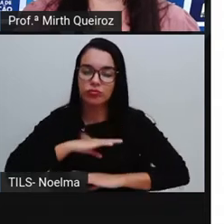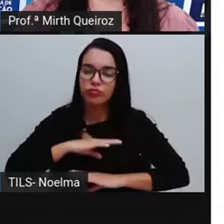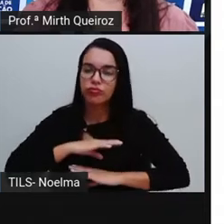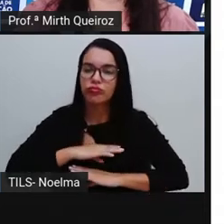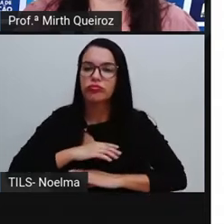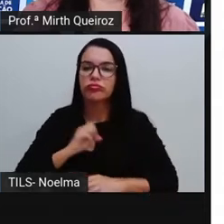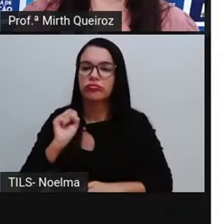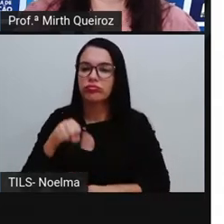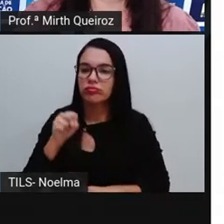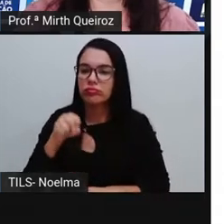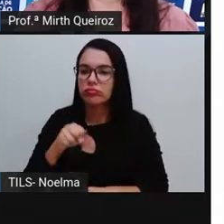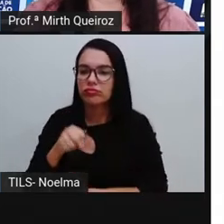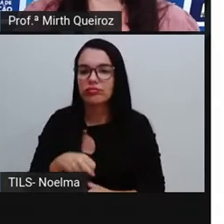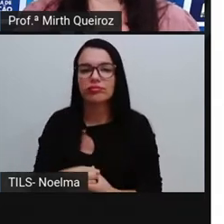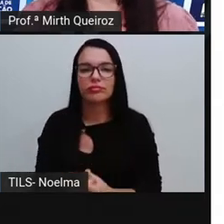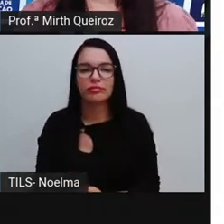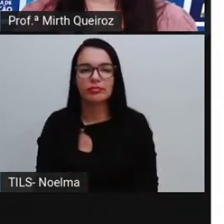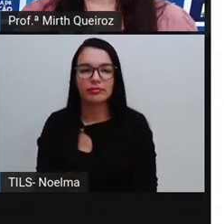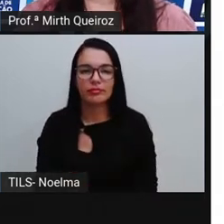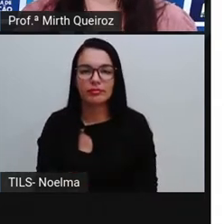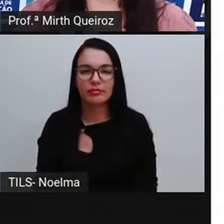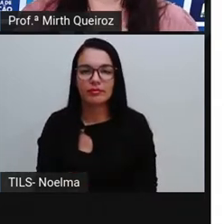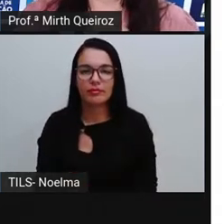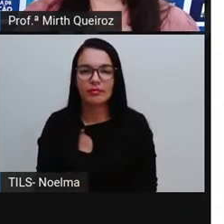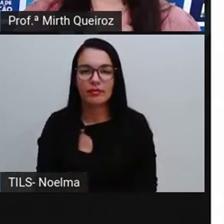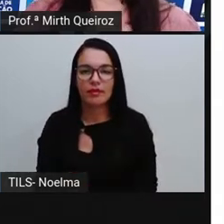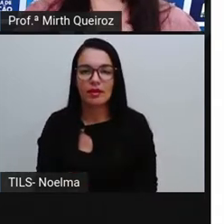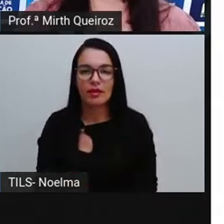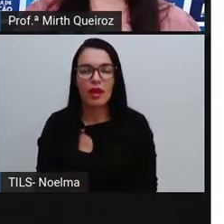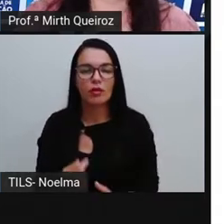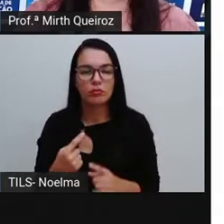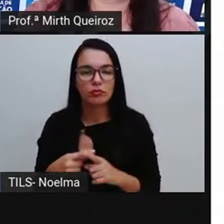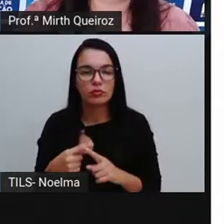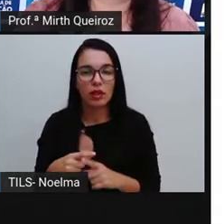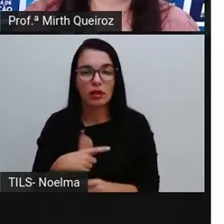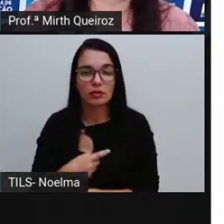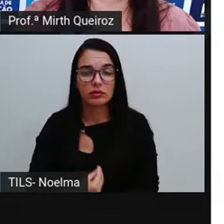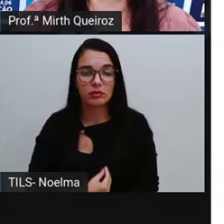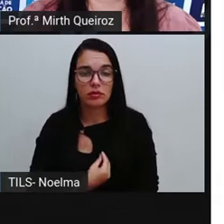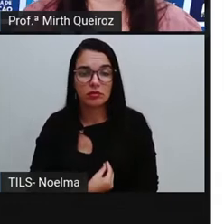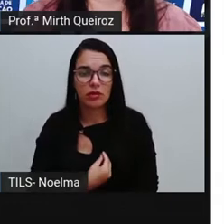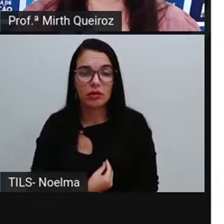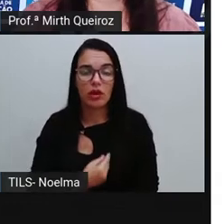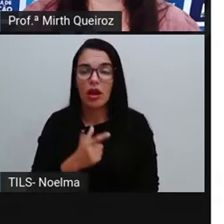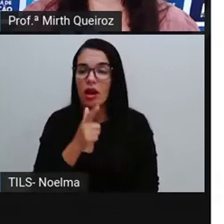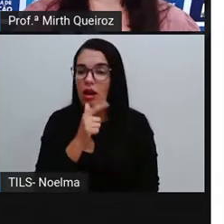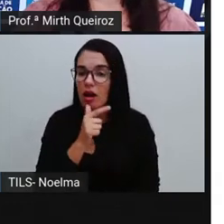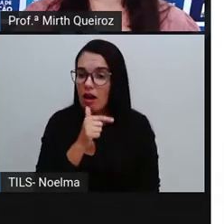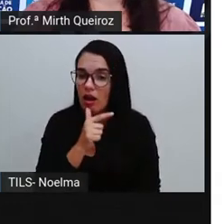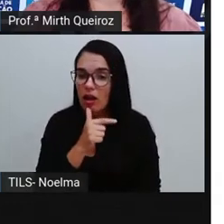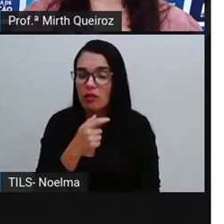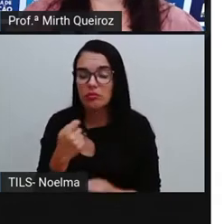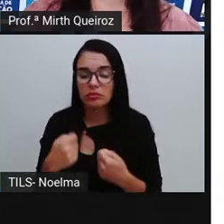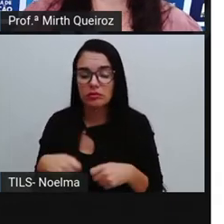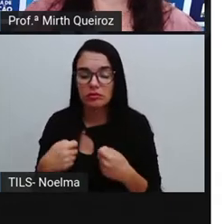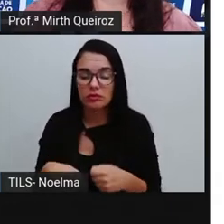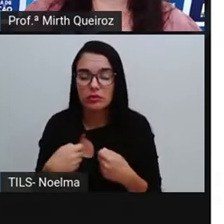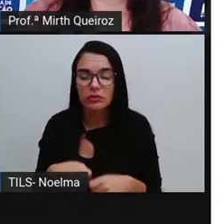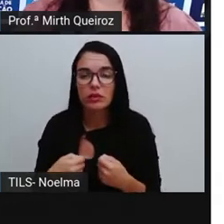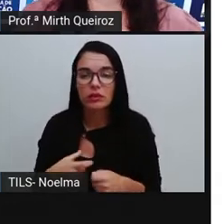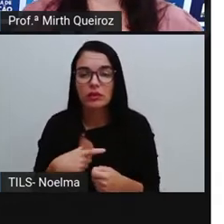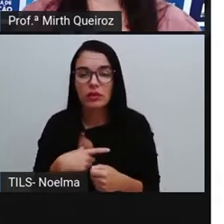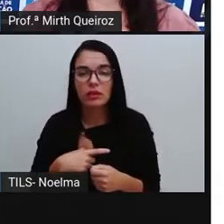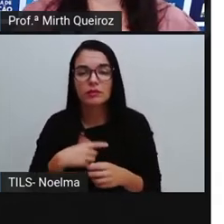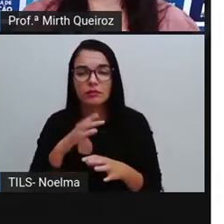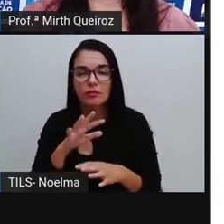químicas que acontecem dentro do nosso corpo ocorre na presença dessa água, né? A gente até falou sobre, por exemplo, problemas